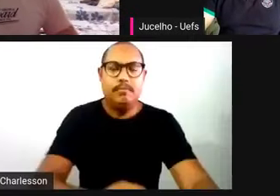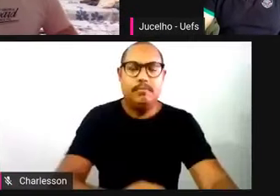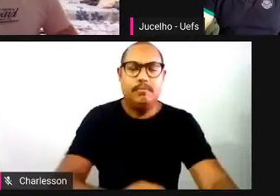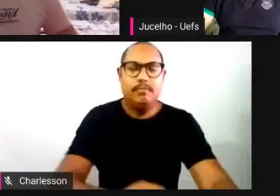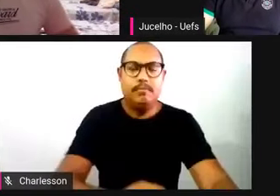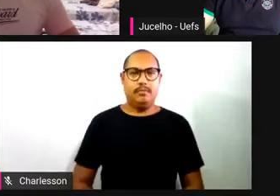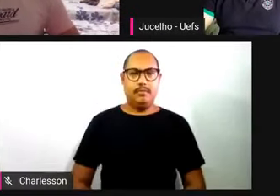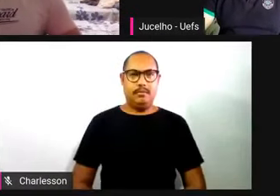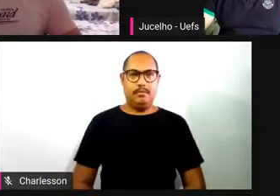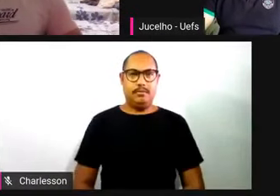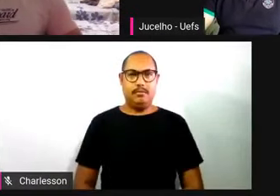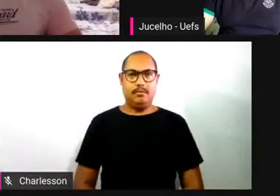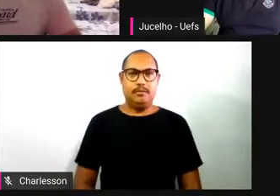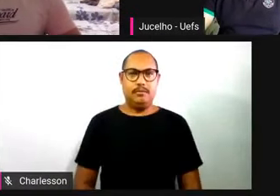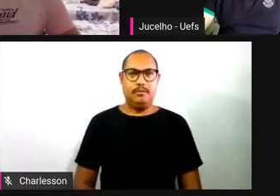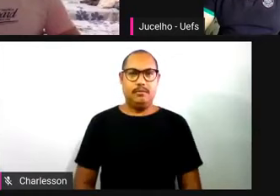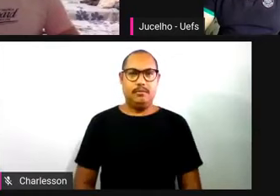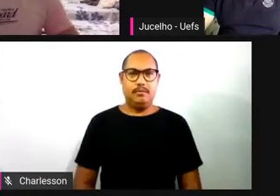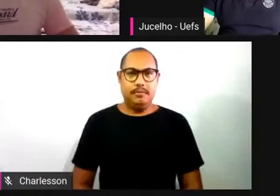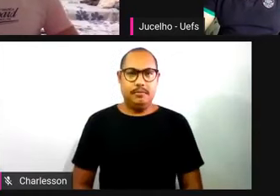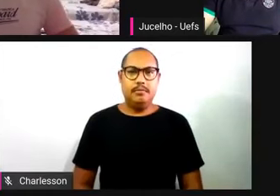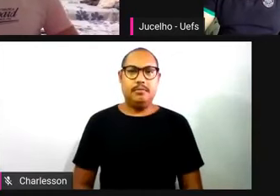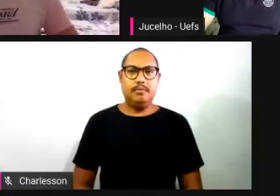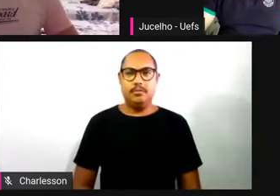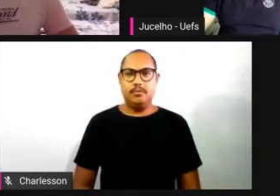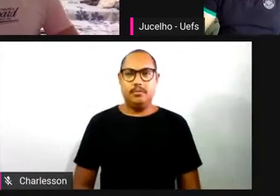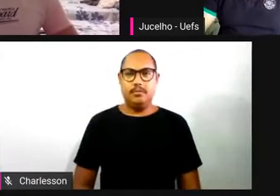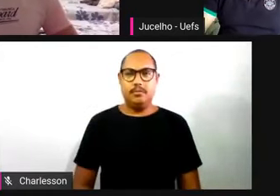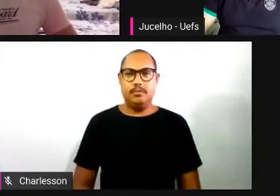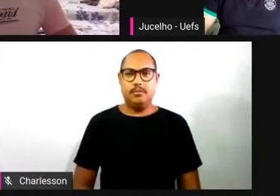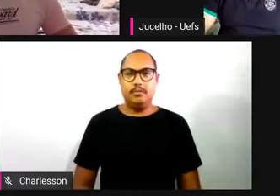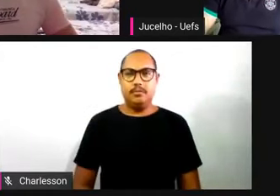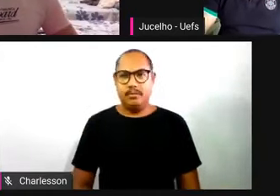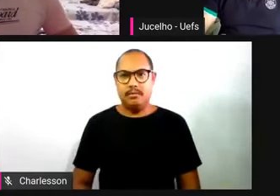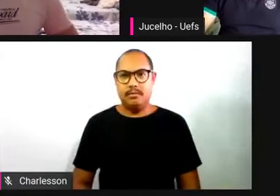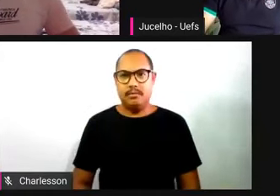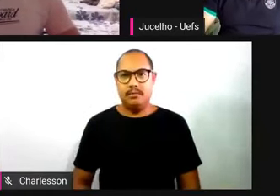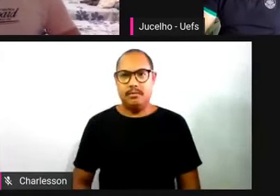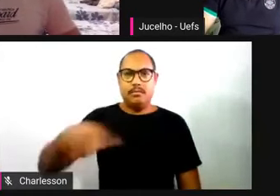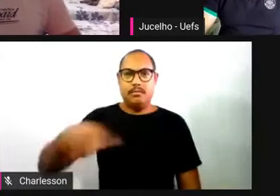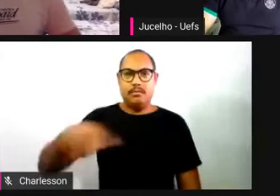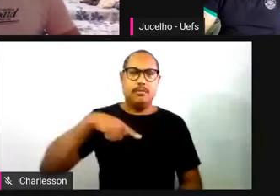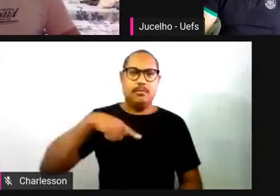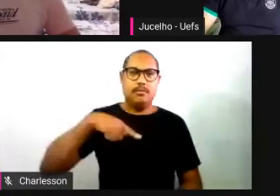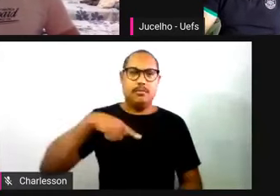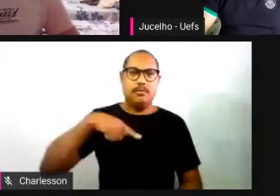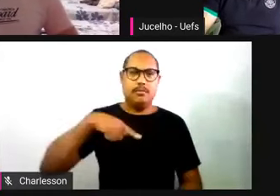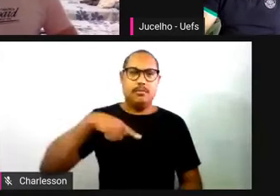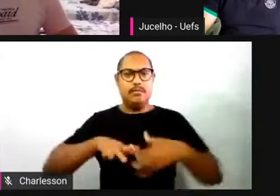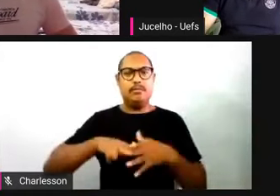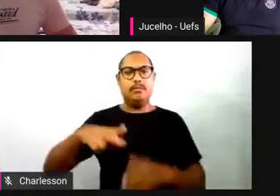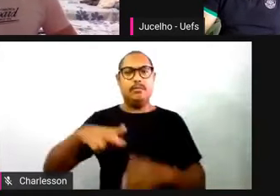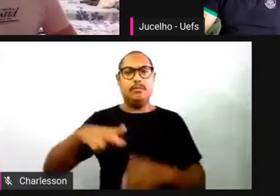da cultura cigana. Tem um ditado que diz que ninguém conhece todas as particularidades de sua cultura,